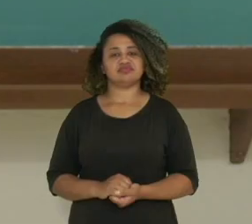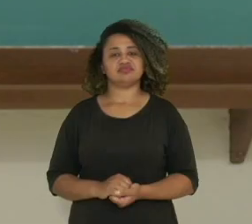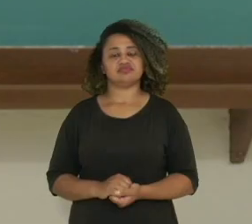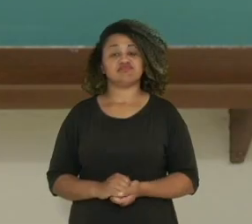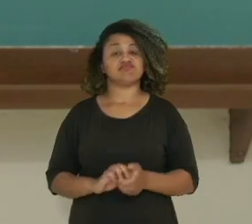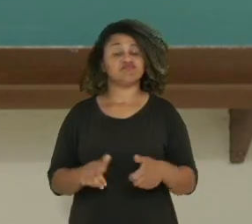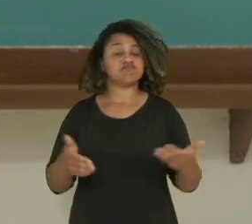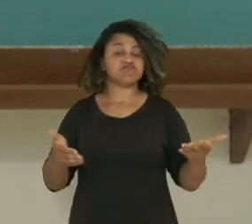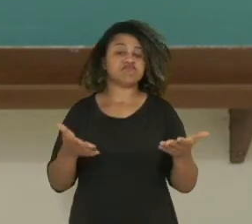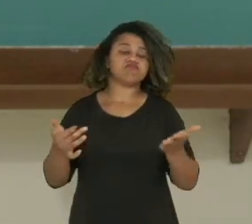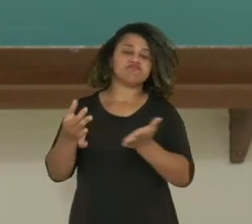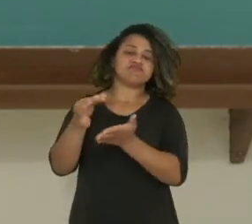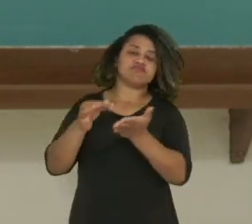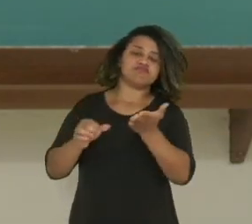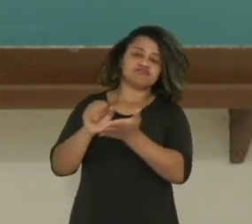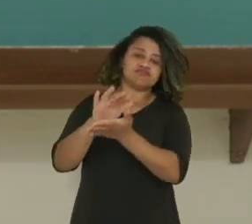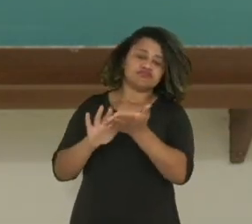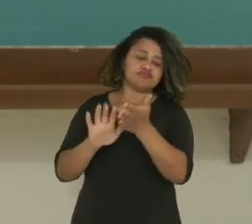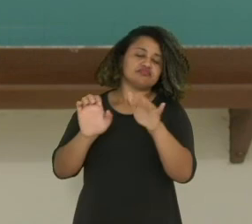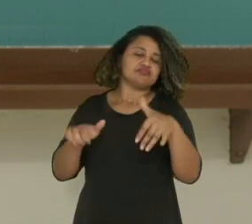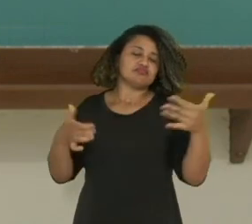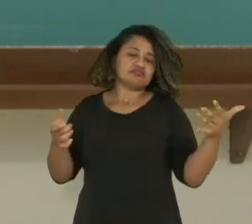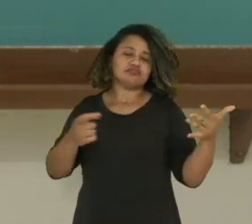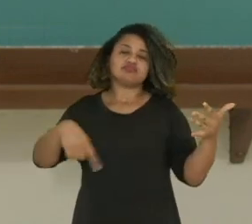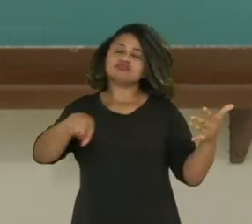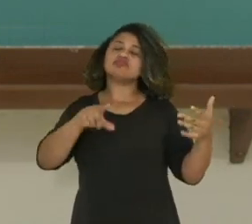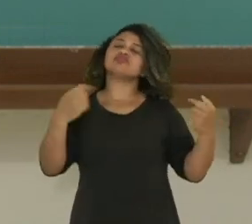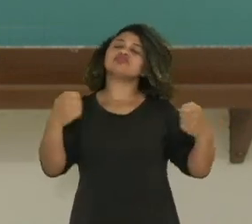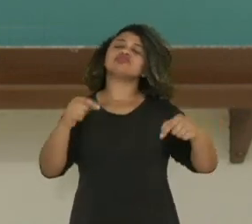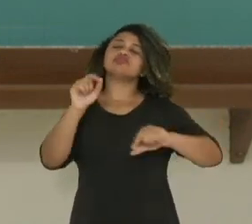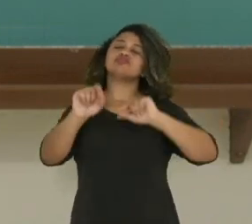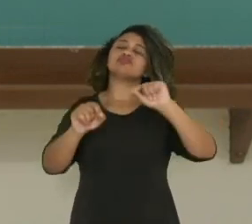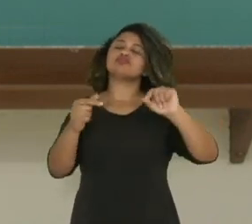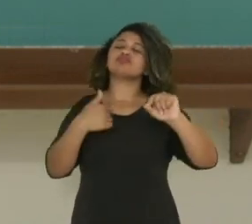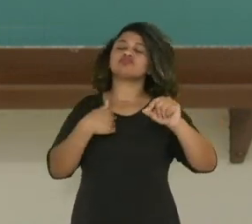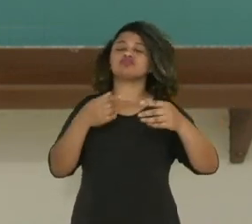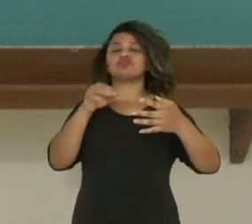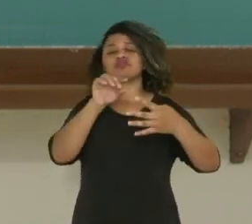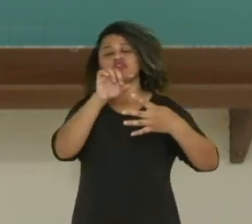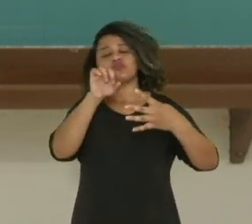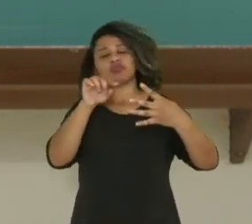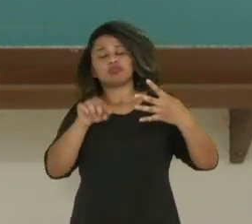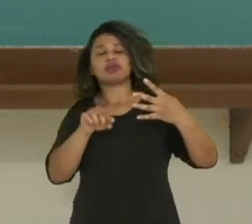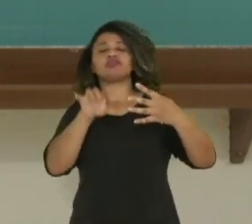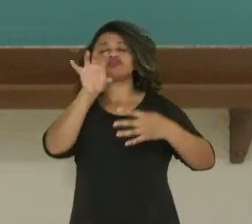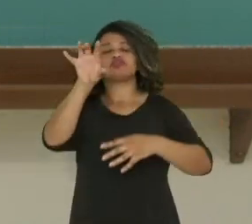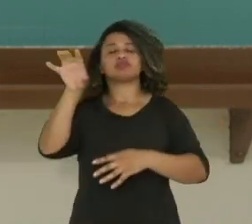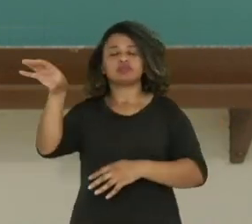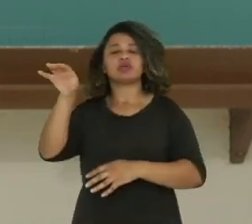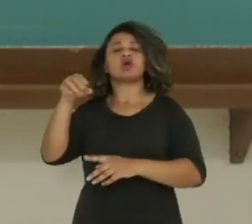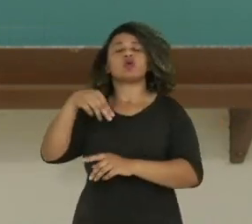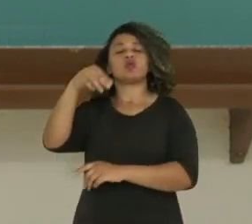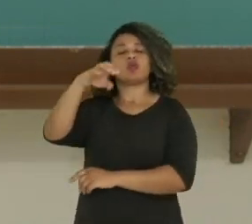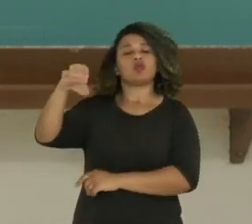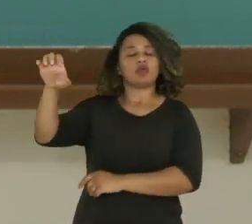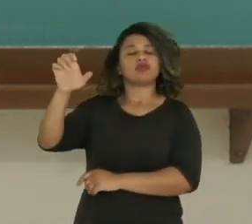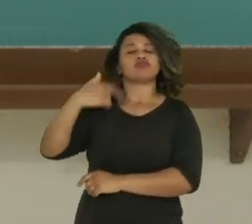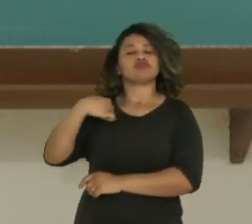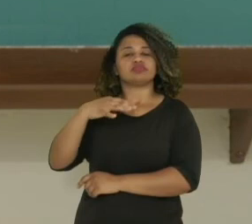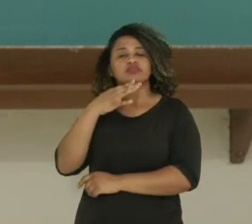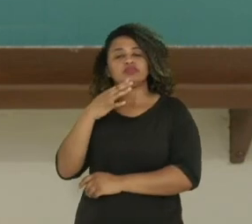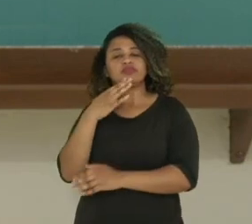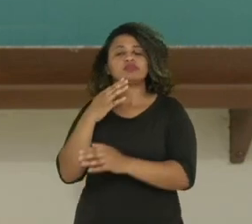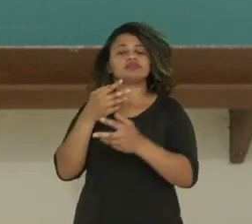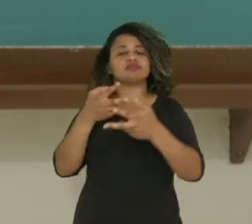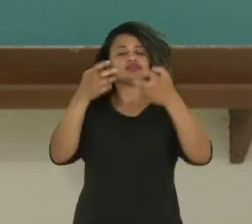Voltamos com a correção da atividade, então vocês tinham que colocar ali as sub-regiões do Nordeste que nós conhecemos, identificamos,